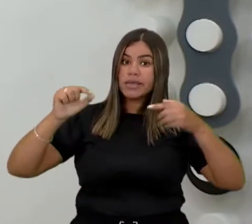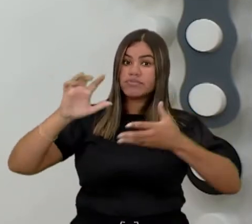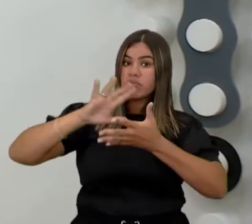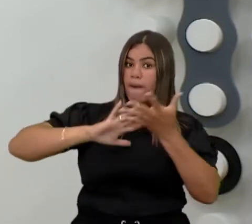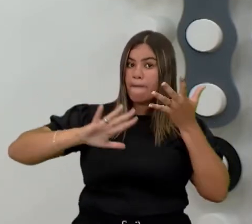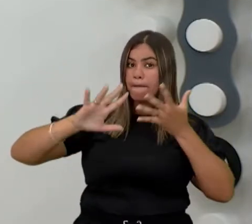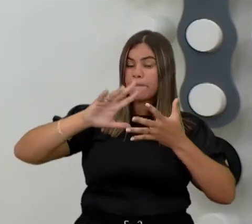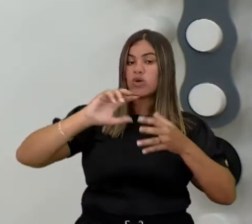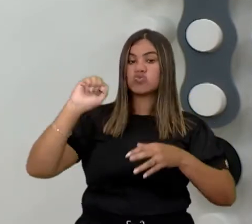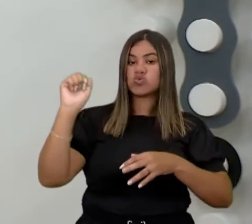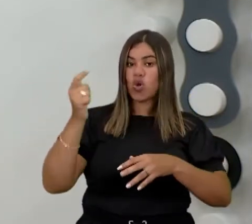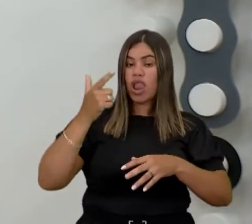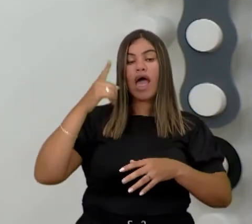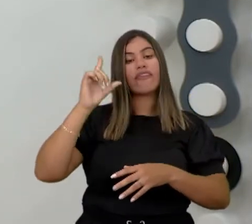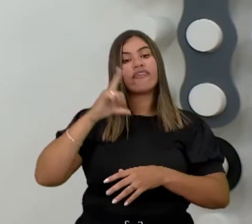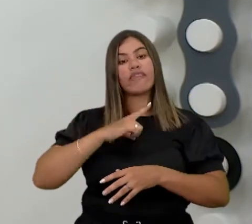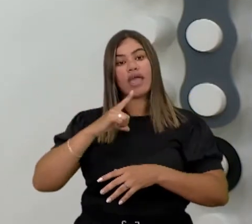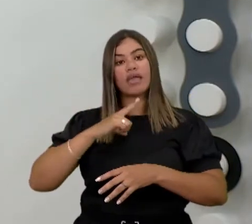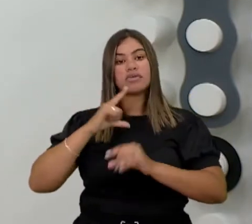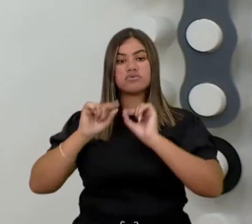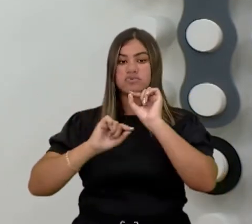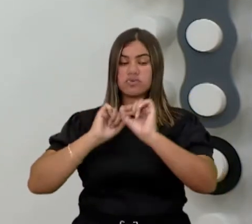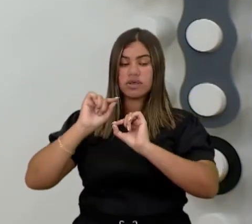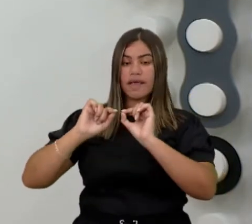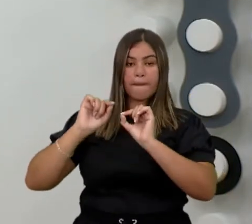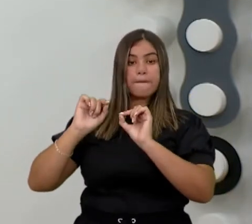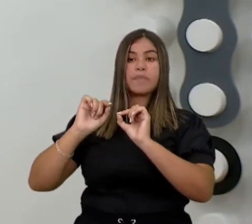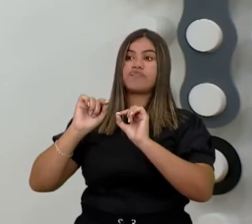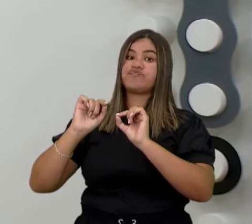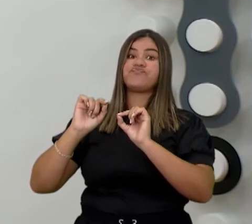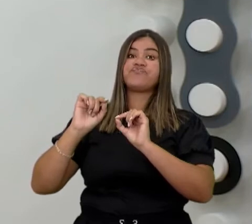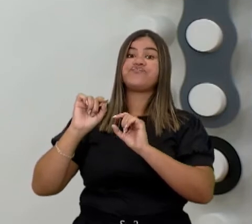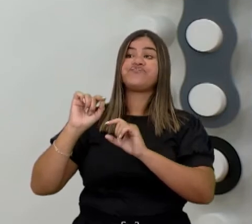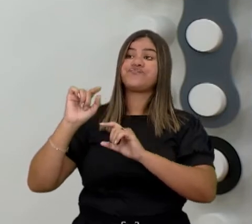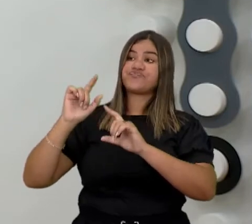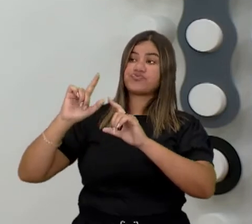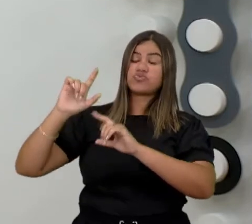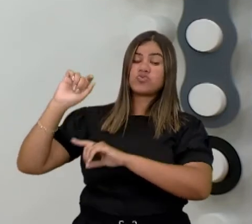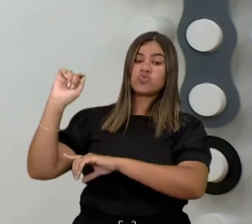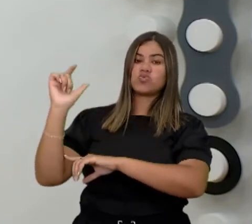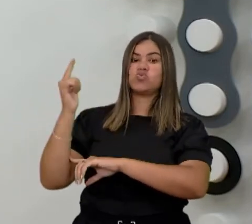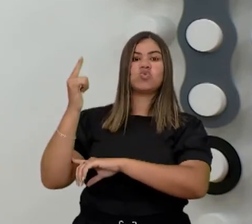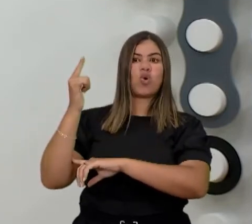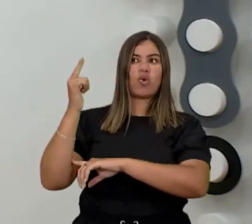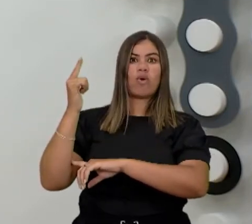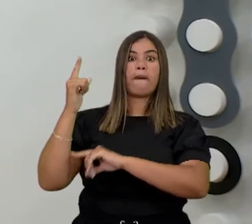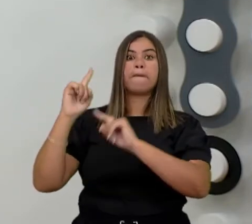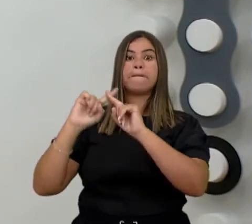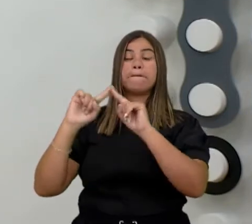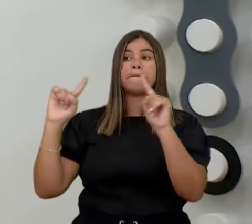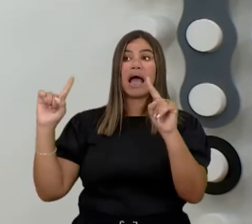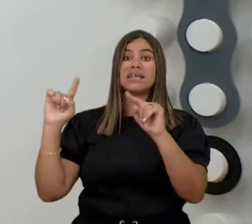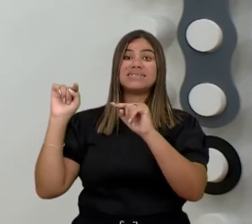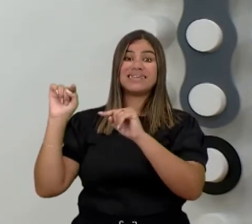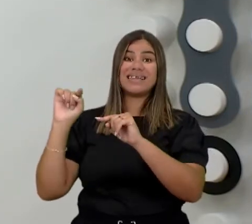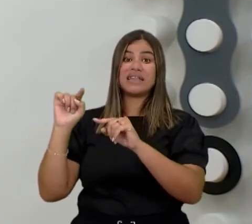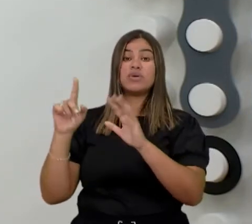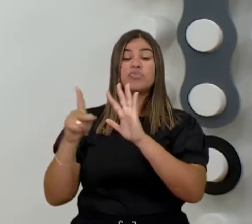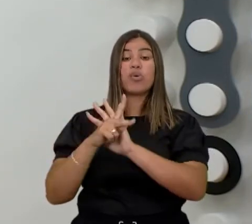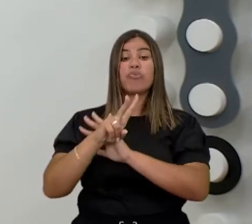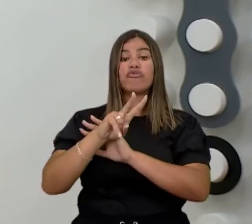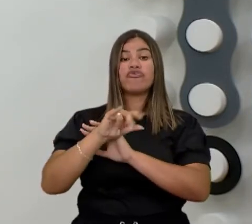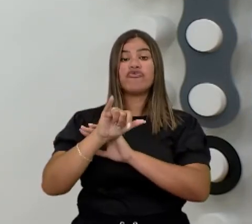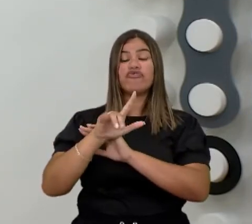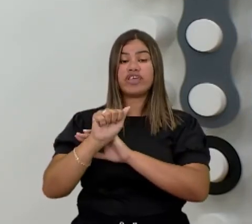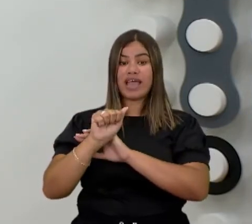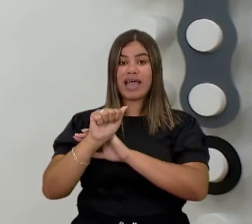é o que ele falou aí, ó. O Sol é uma das 200 bilhões de estrelas na galáxia da Via Láctea. Nós estamos falando